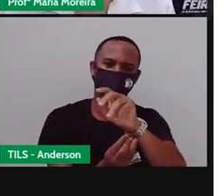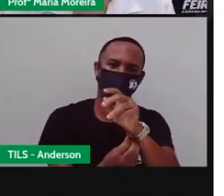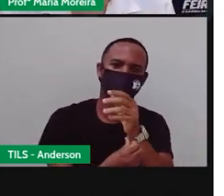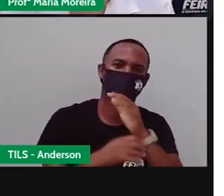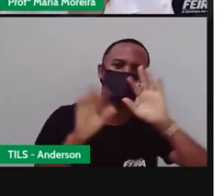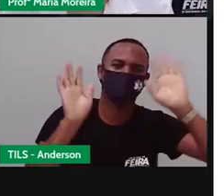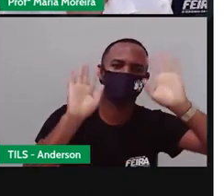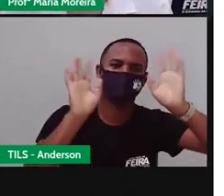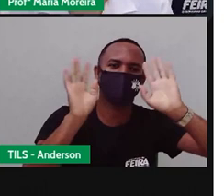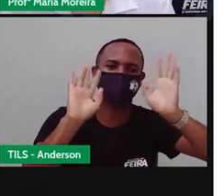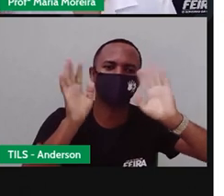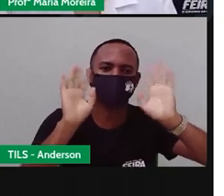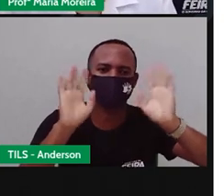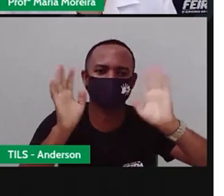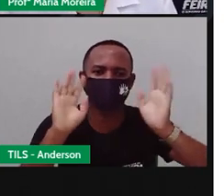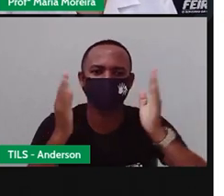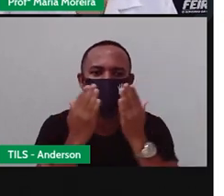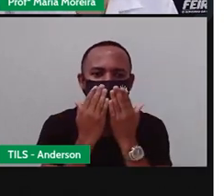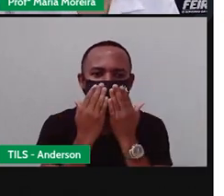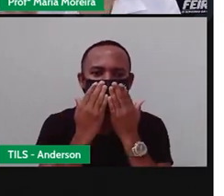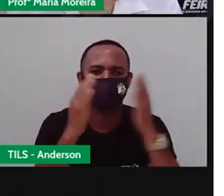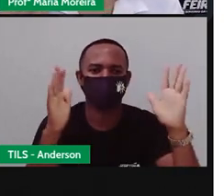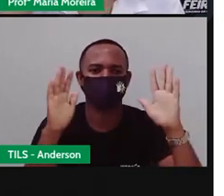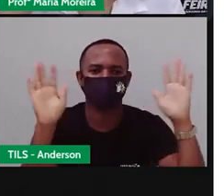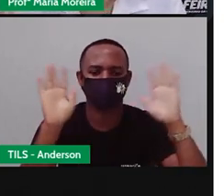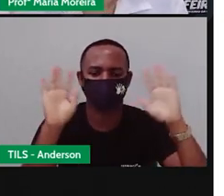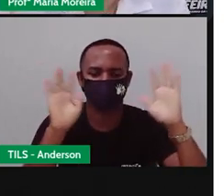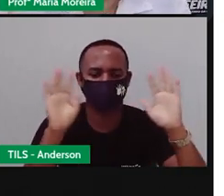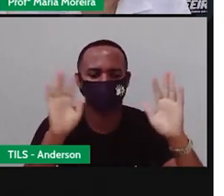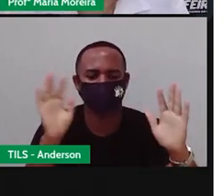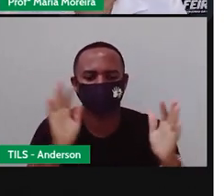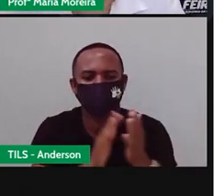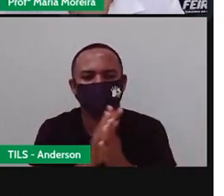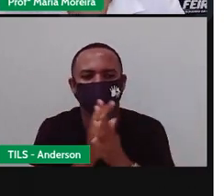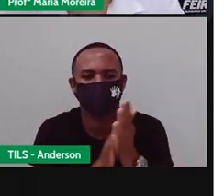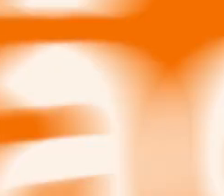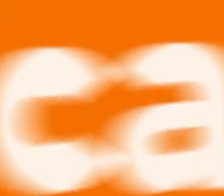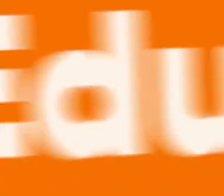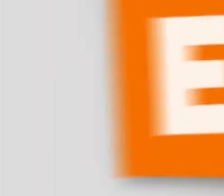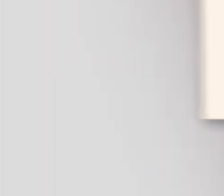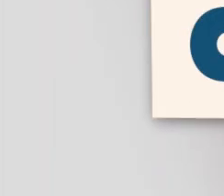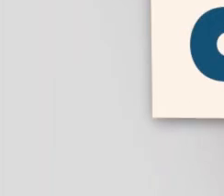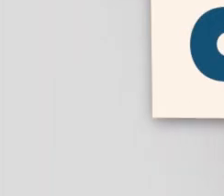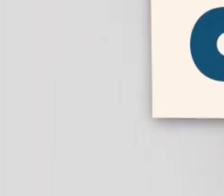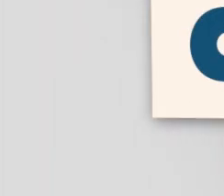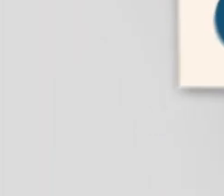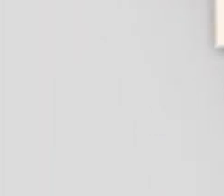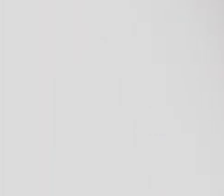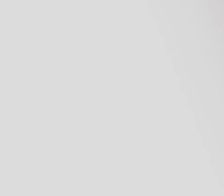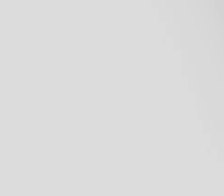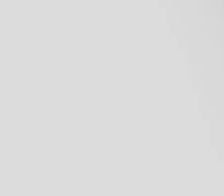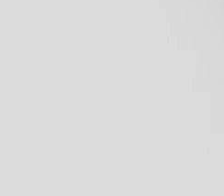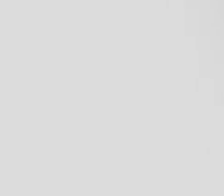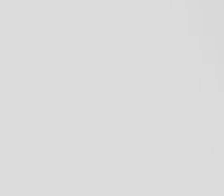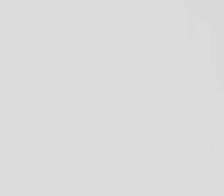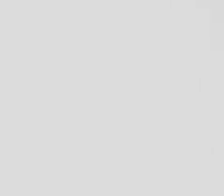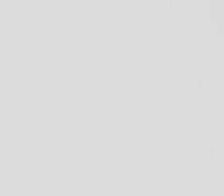arrasando com as horas, né? Até a nossa próxima aula. E beijo no coração. que existential ausência, Nada Do Antes Pau Tchau,